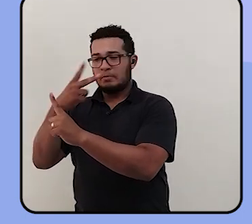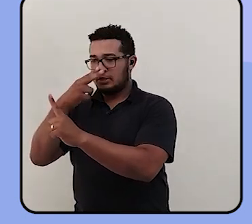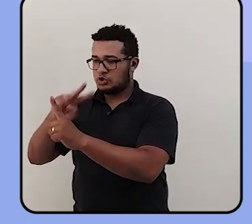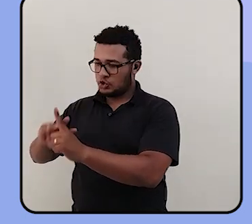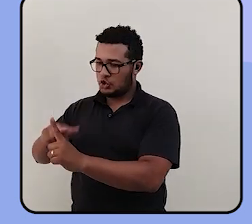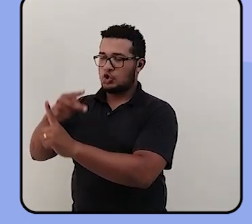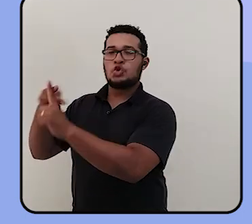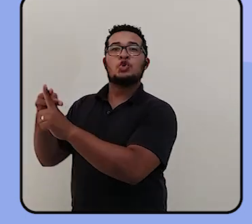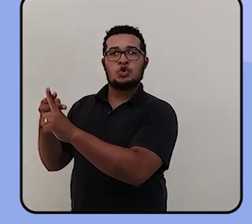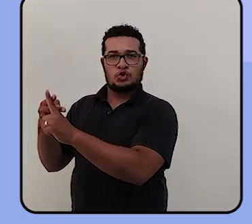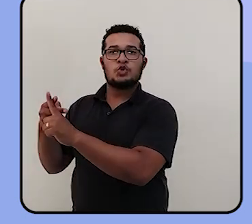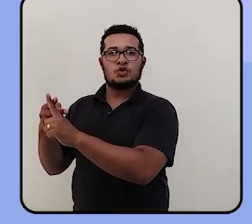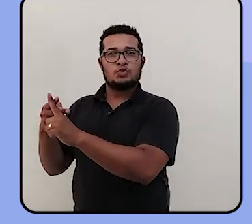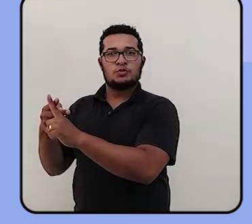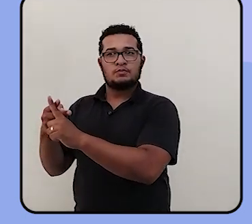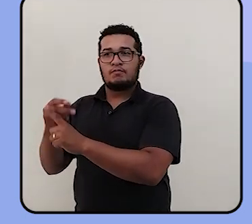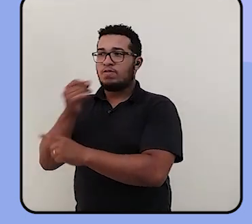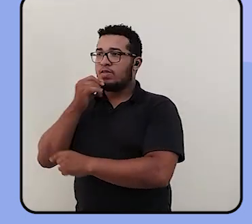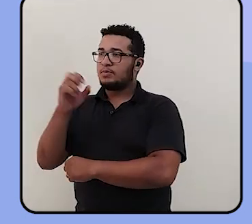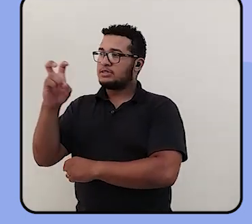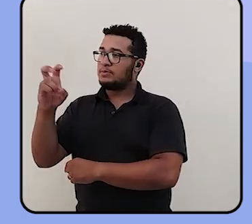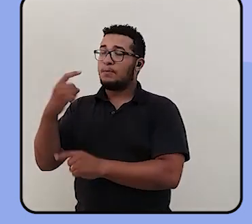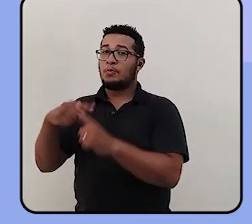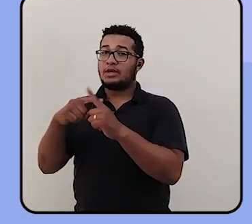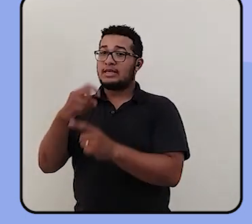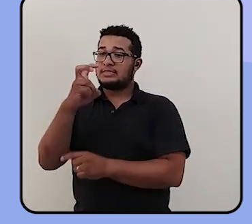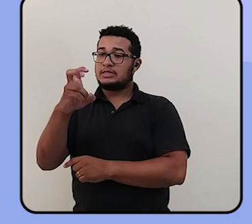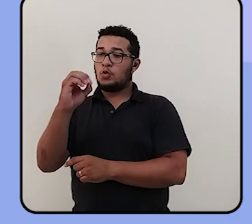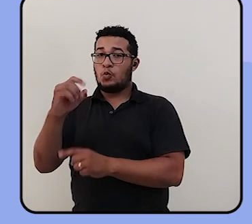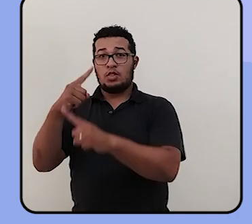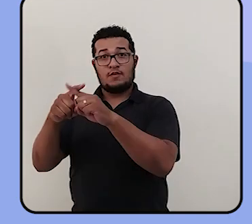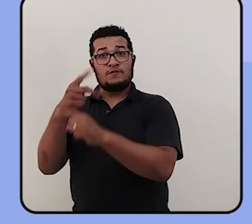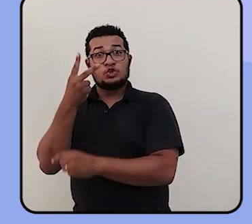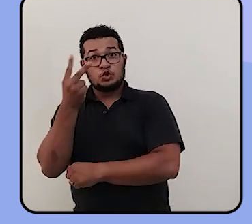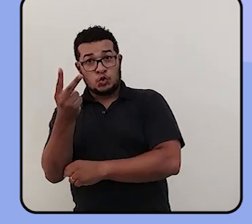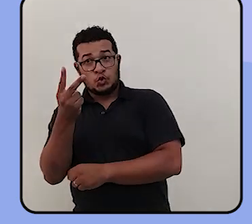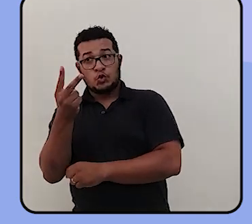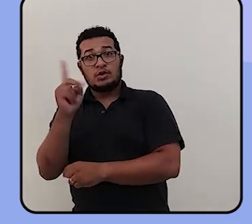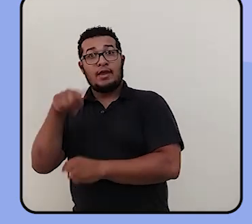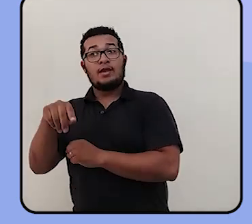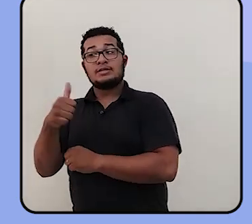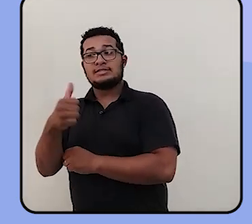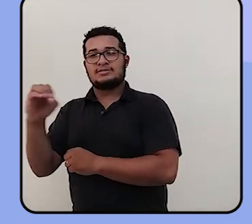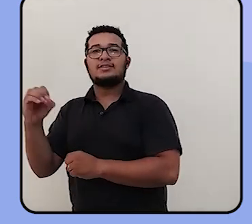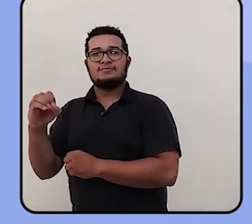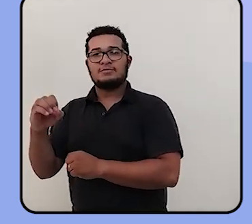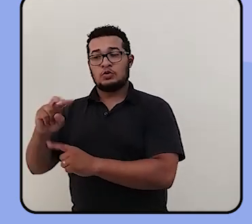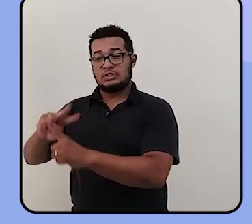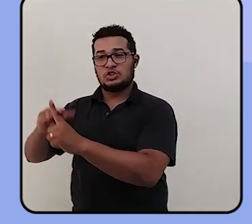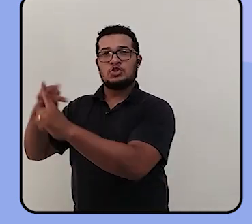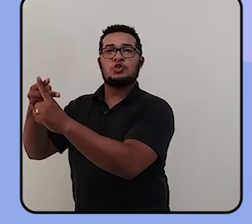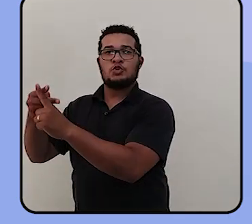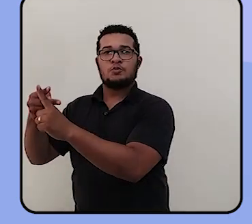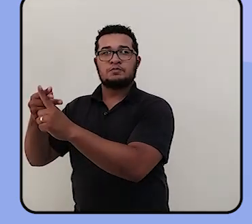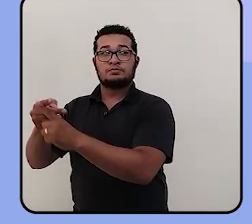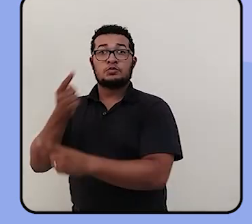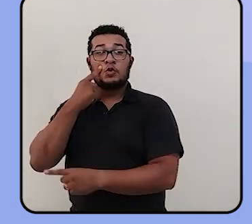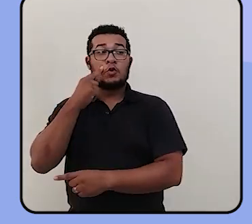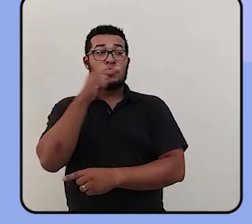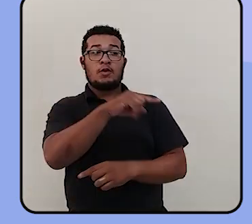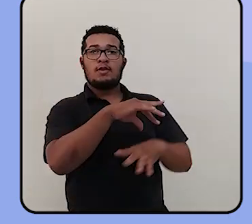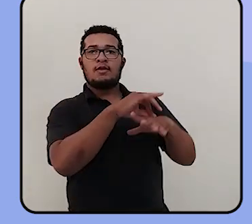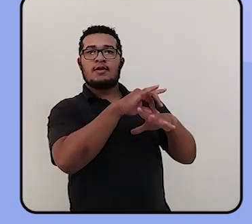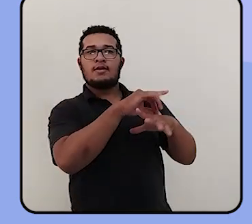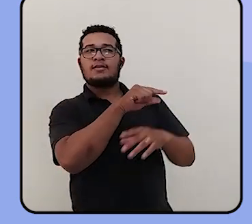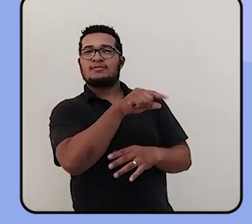quantidade subiu 2 vezes. 50 vezes 2 deu 100. Agora, observe o que está acontecendo com a quantidade